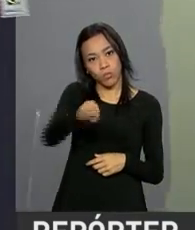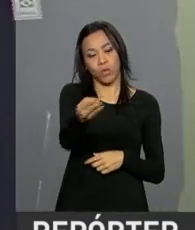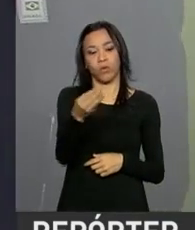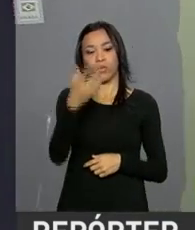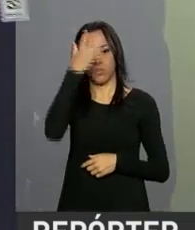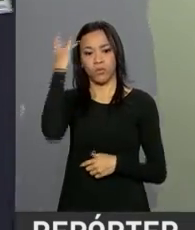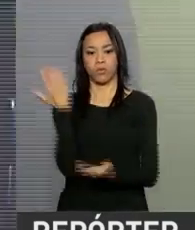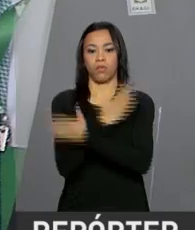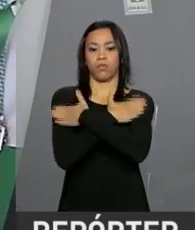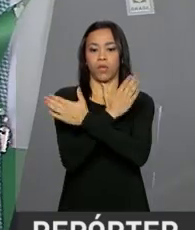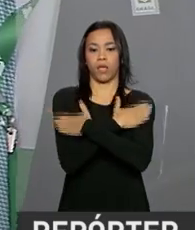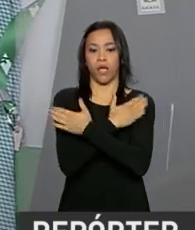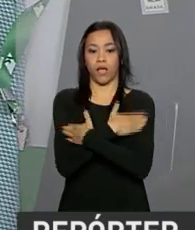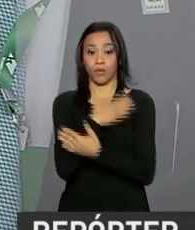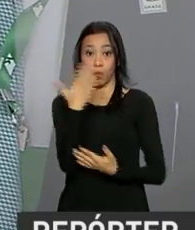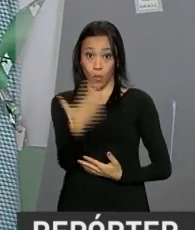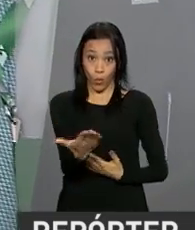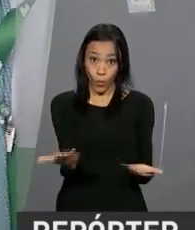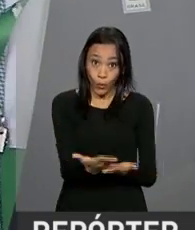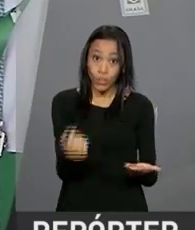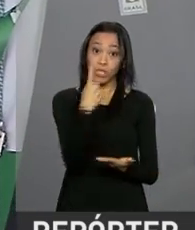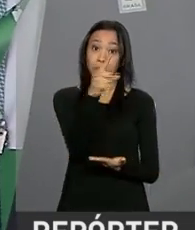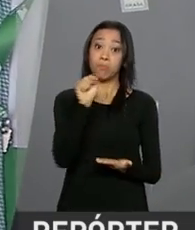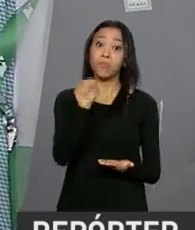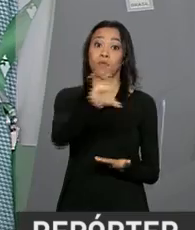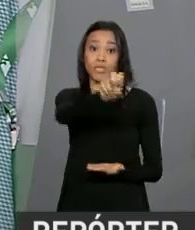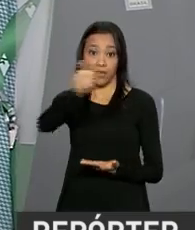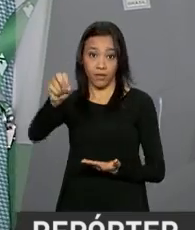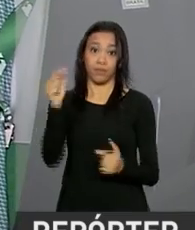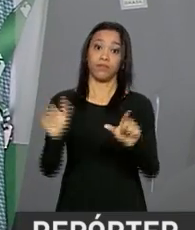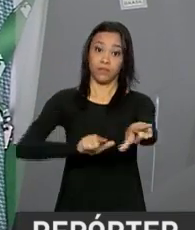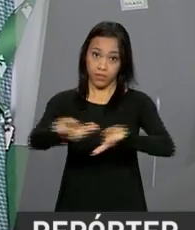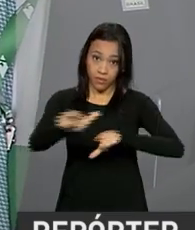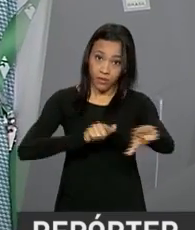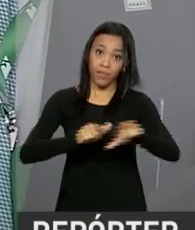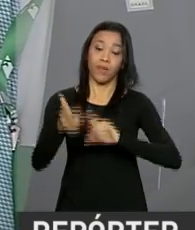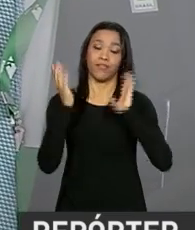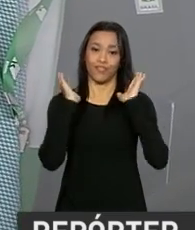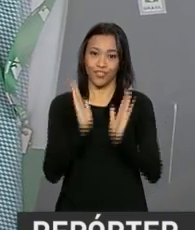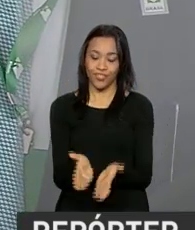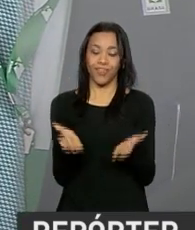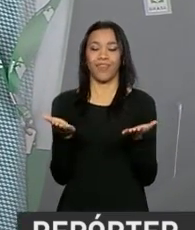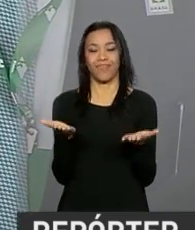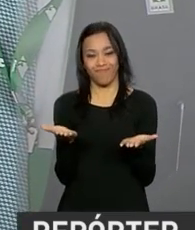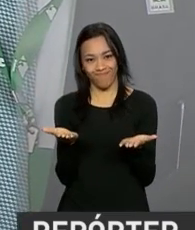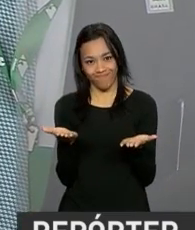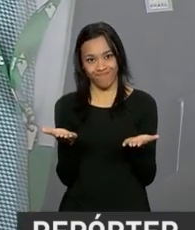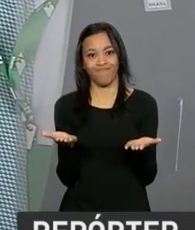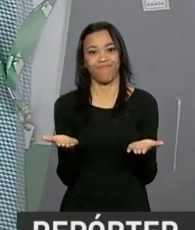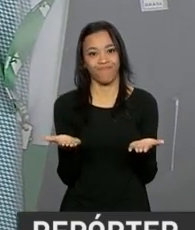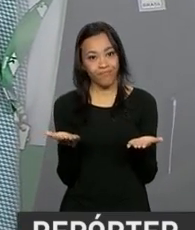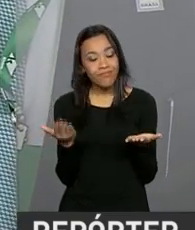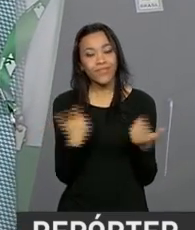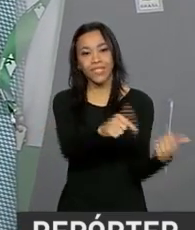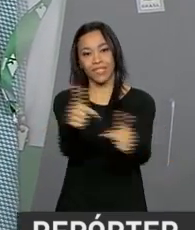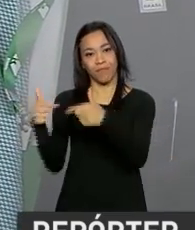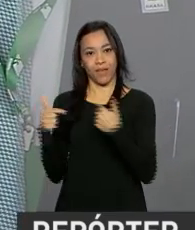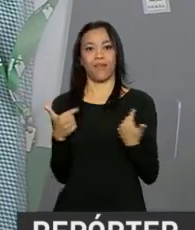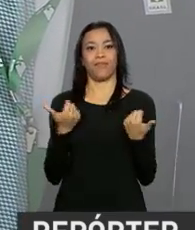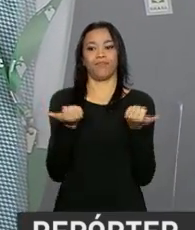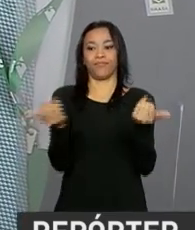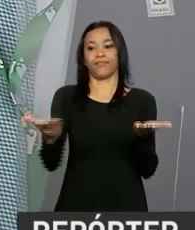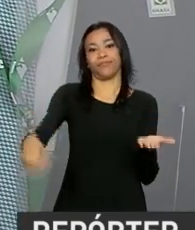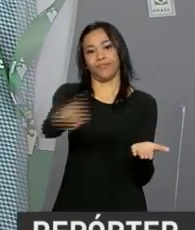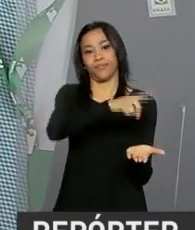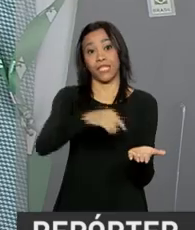eu já tirei desses 12 milhões 1.500 empregos, né? Que foram gerados por este trabalho da Klabin, de fora